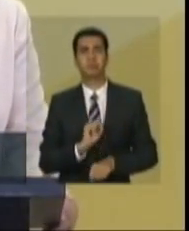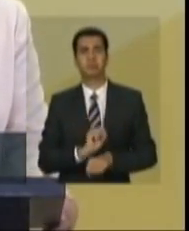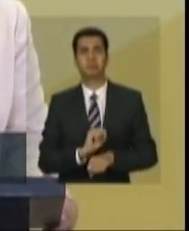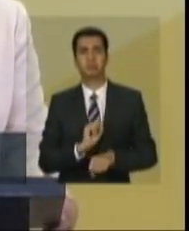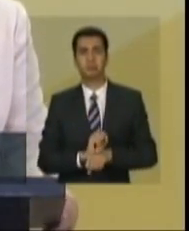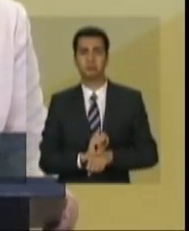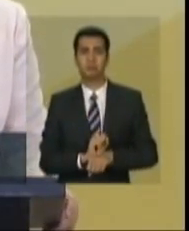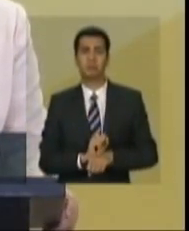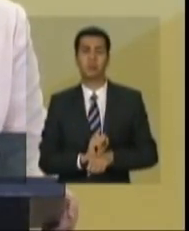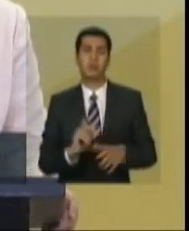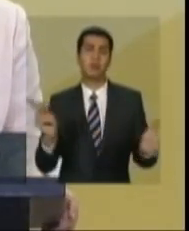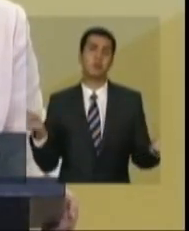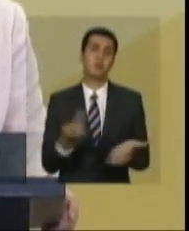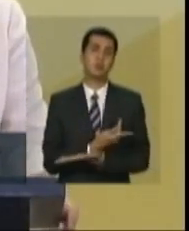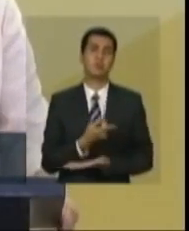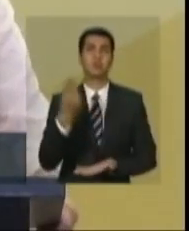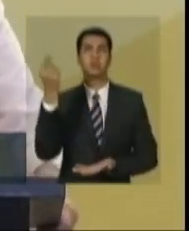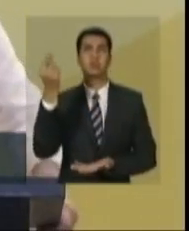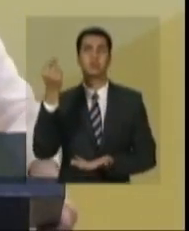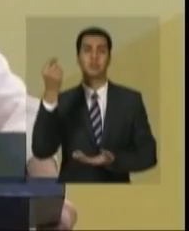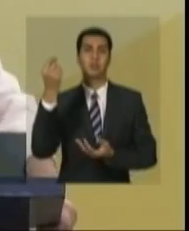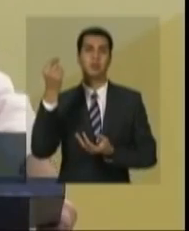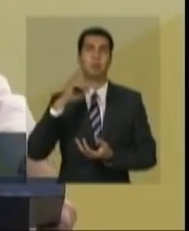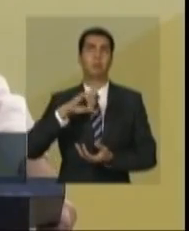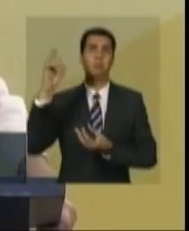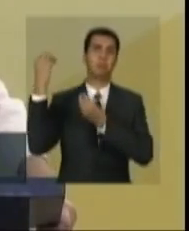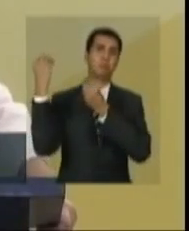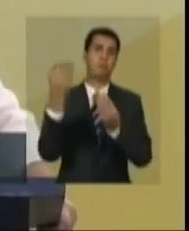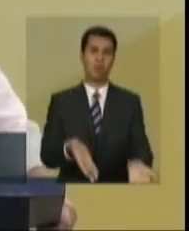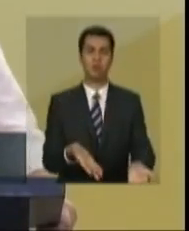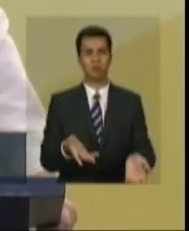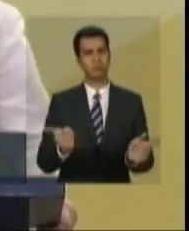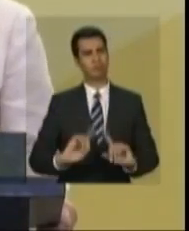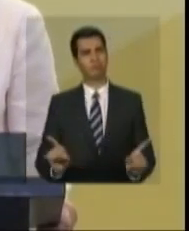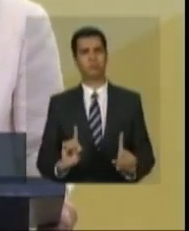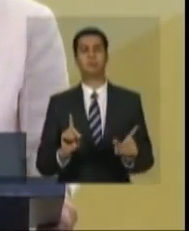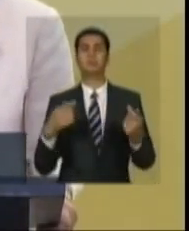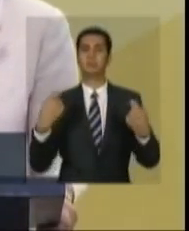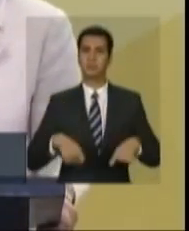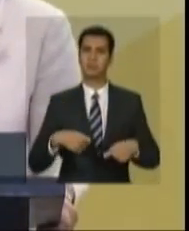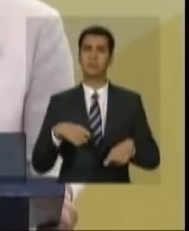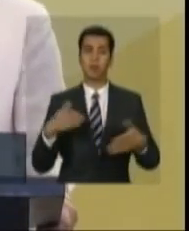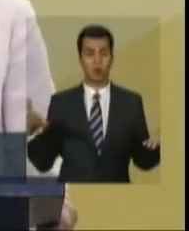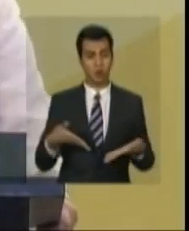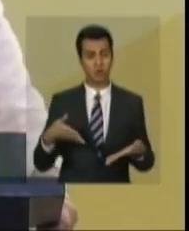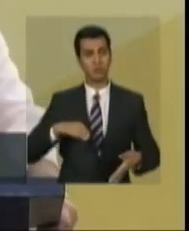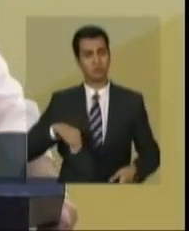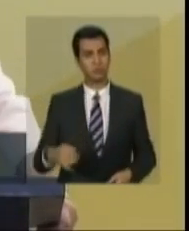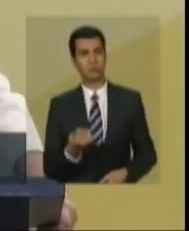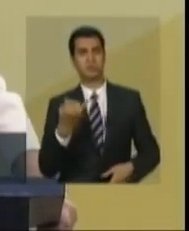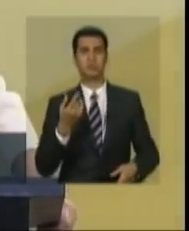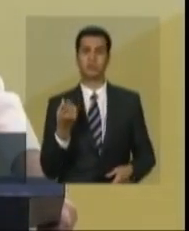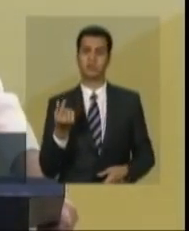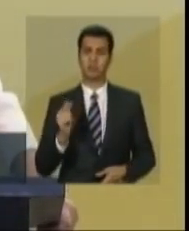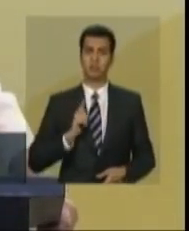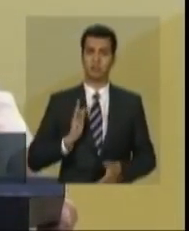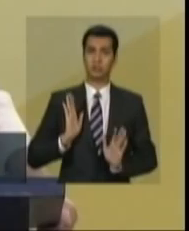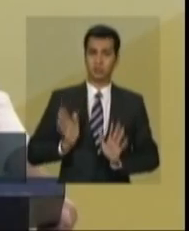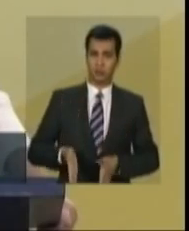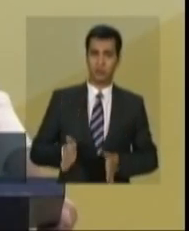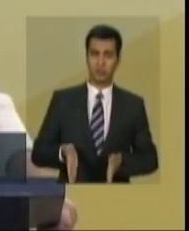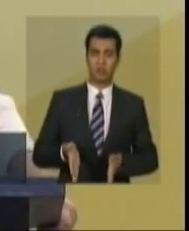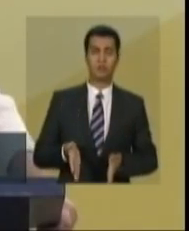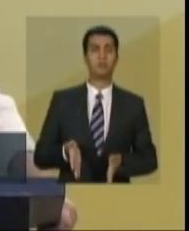os recursos caiam do céu. Vamos fazer por onde com o que temos e nos